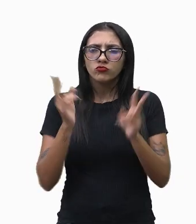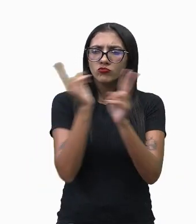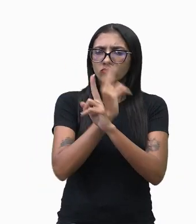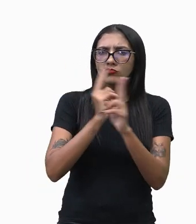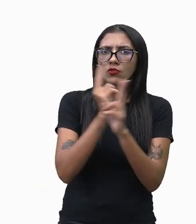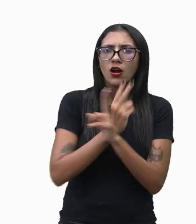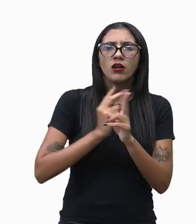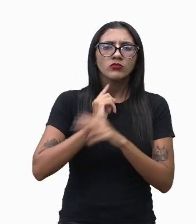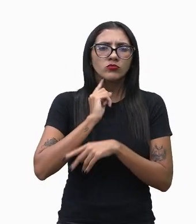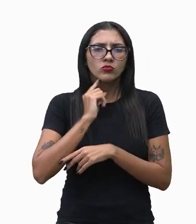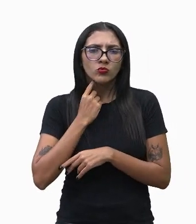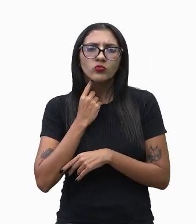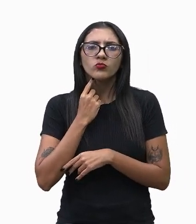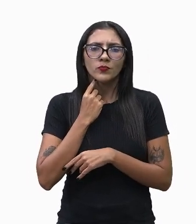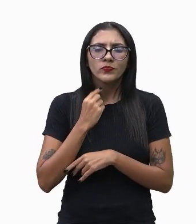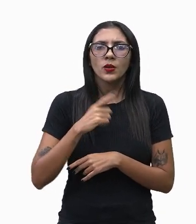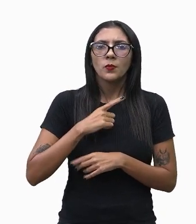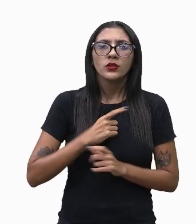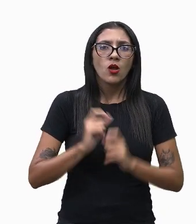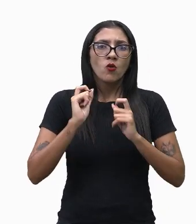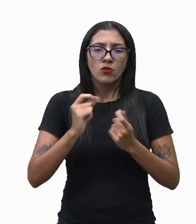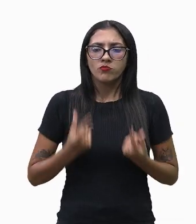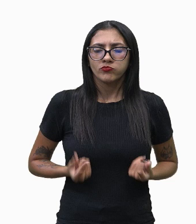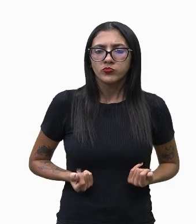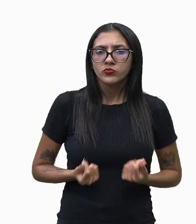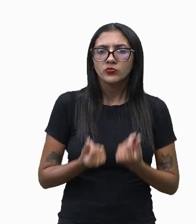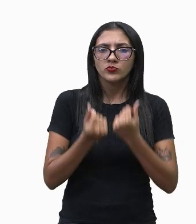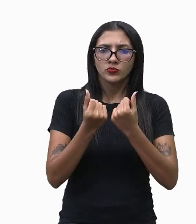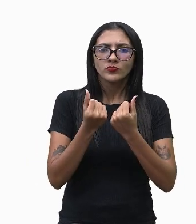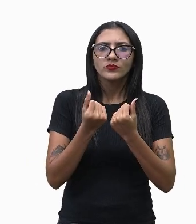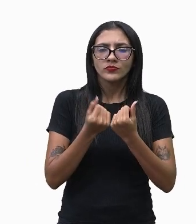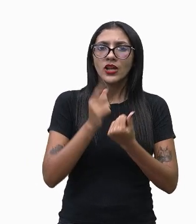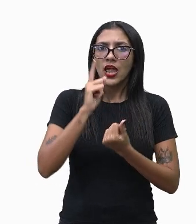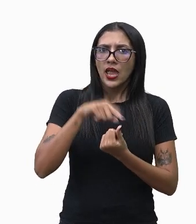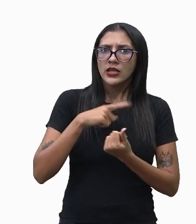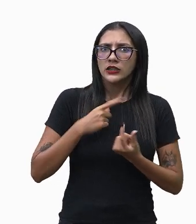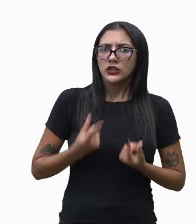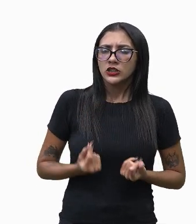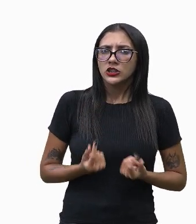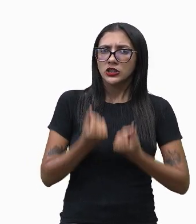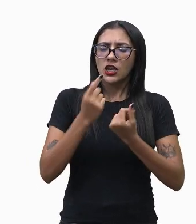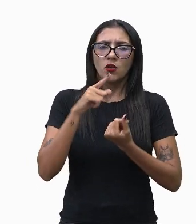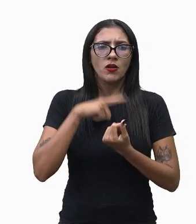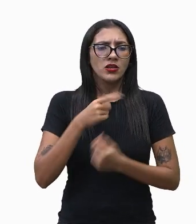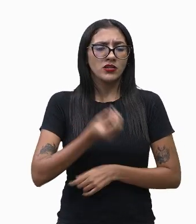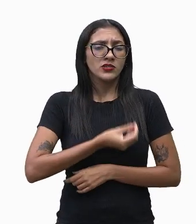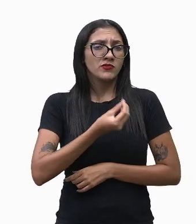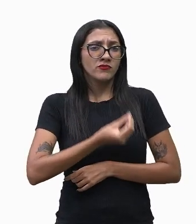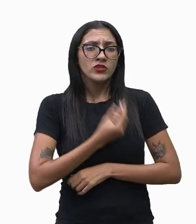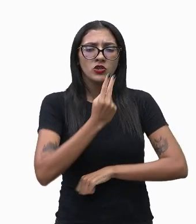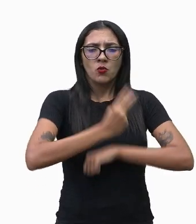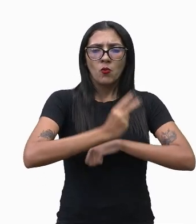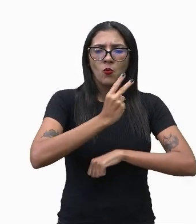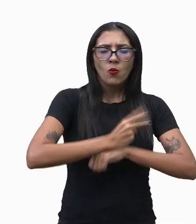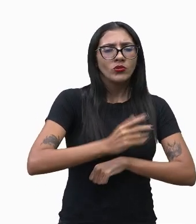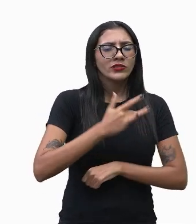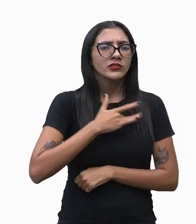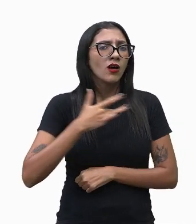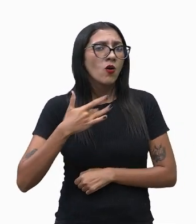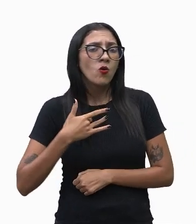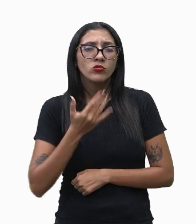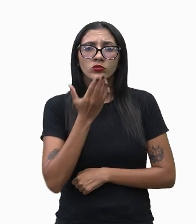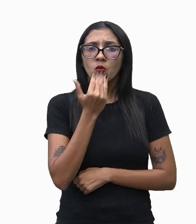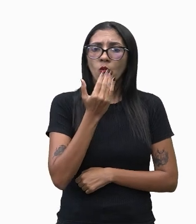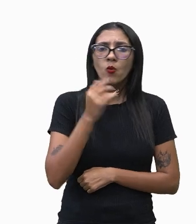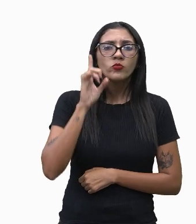isso para gerar dinheiro. E com esse dinheiro, eles vivem, cuidam da saúde e se alimentam. E aí